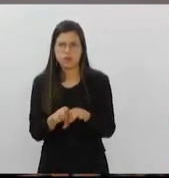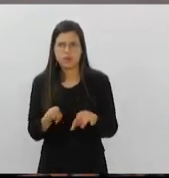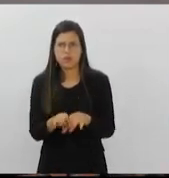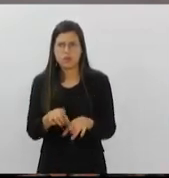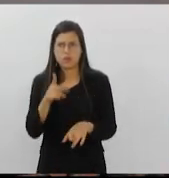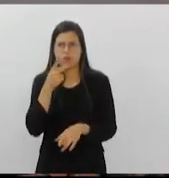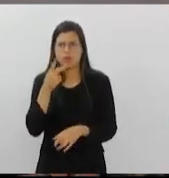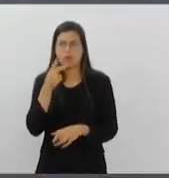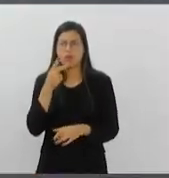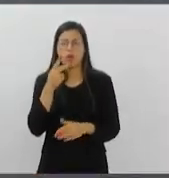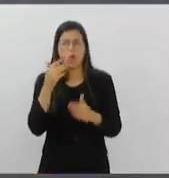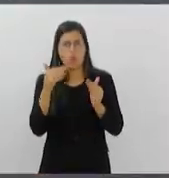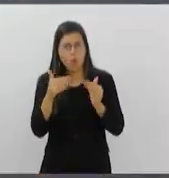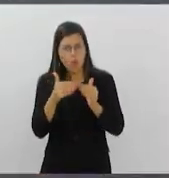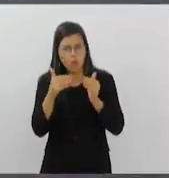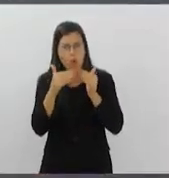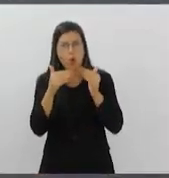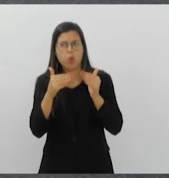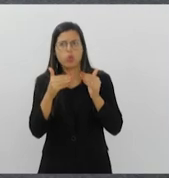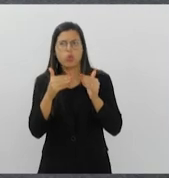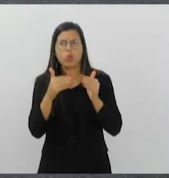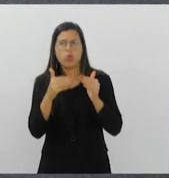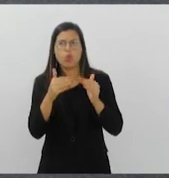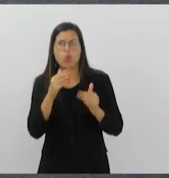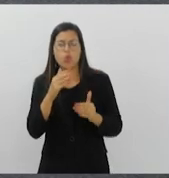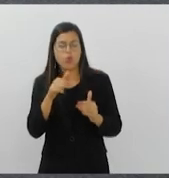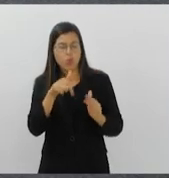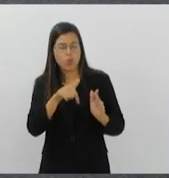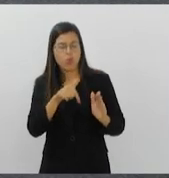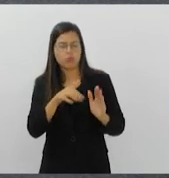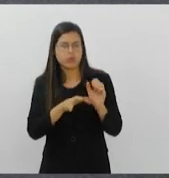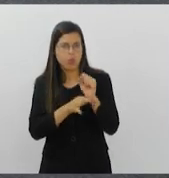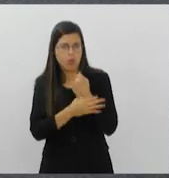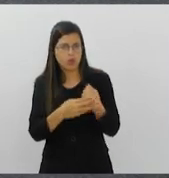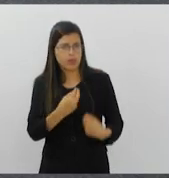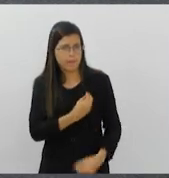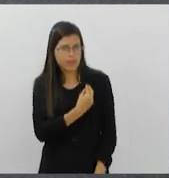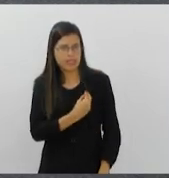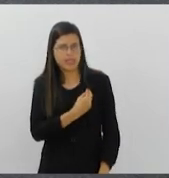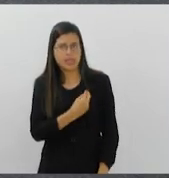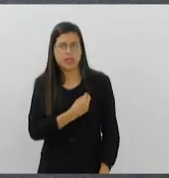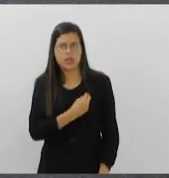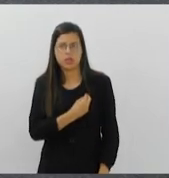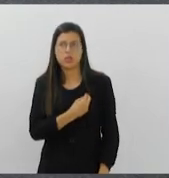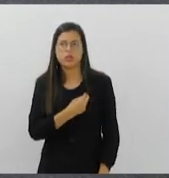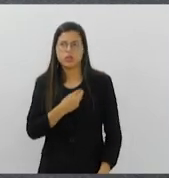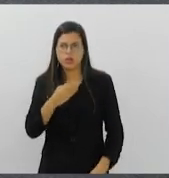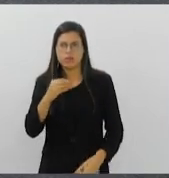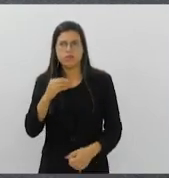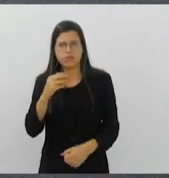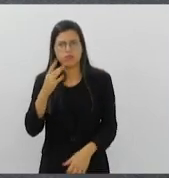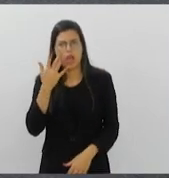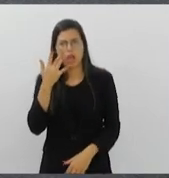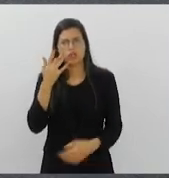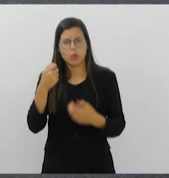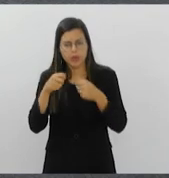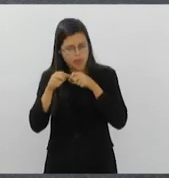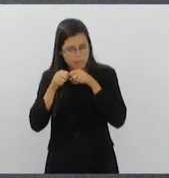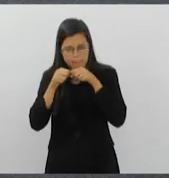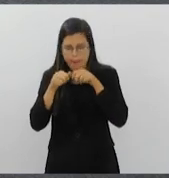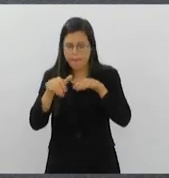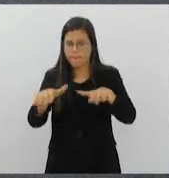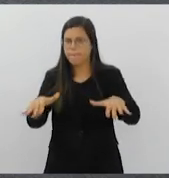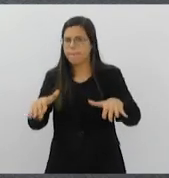completamente favorável à segurança presente. Eu sou fã da segurança presente e acho que isso deve ser expandido. Lá atrás, nós